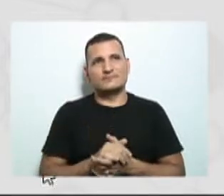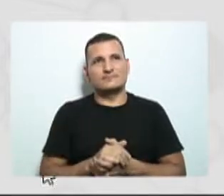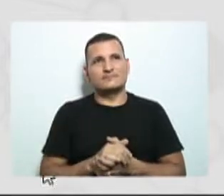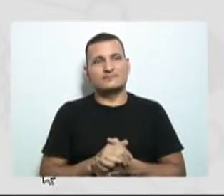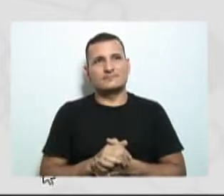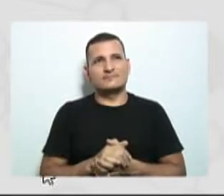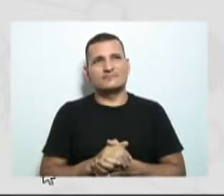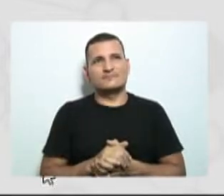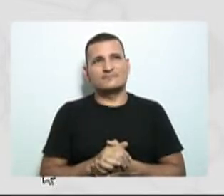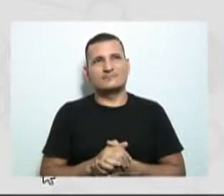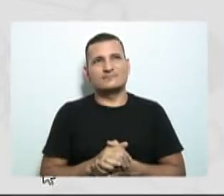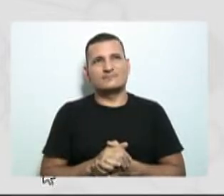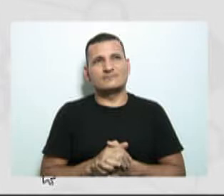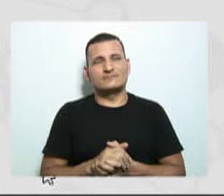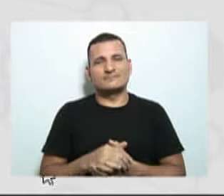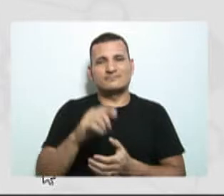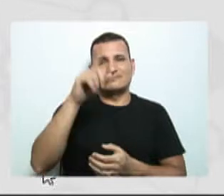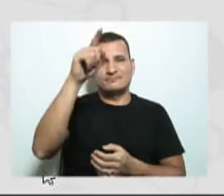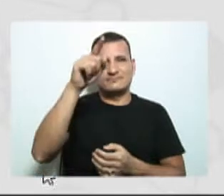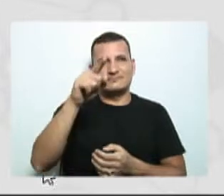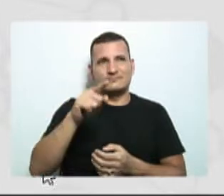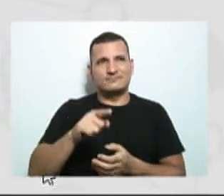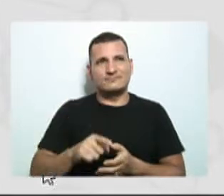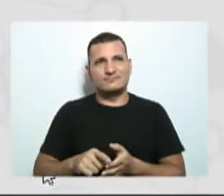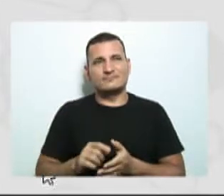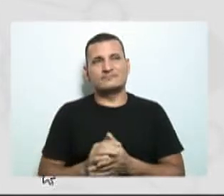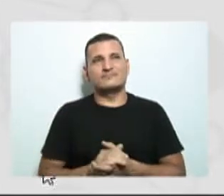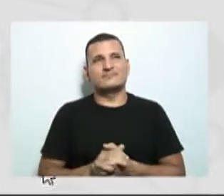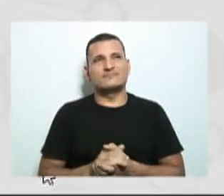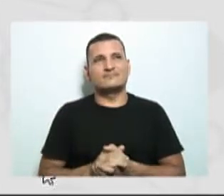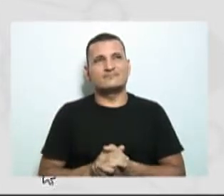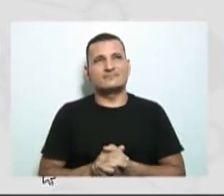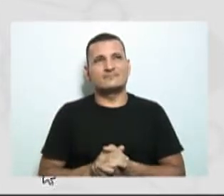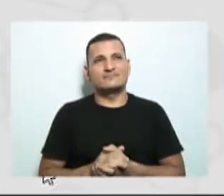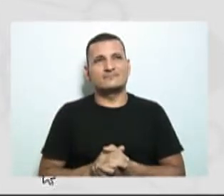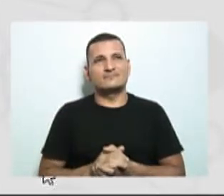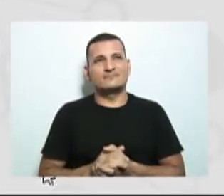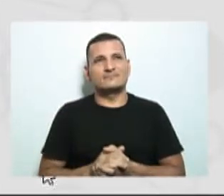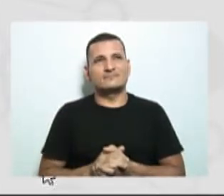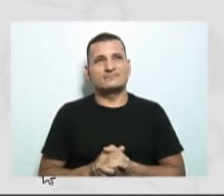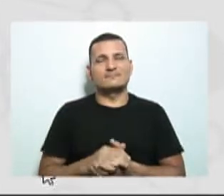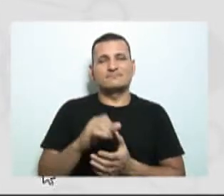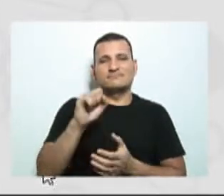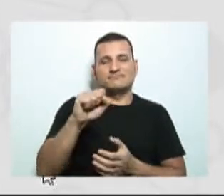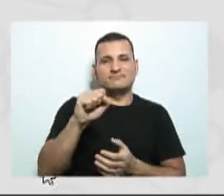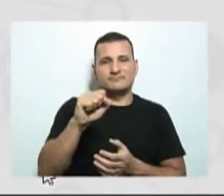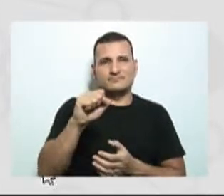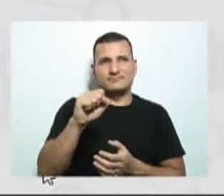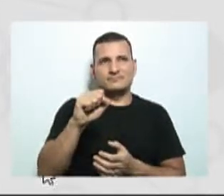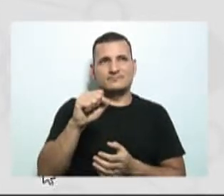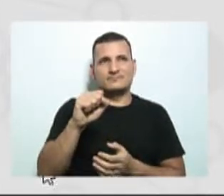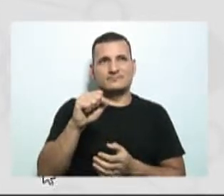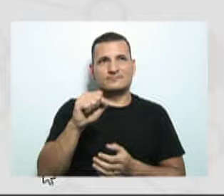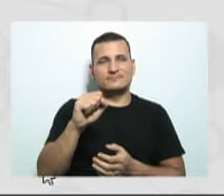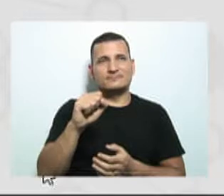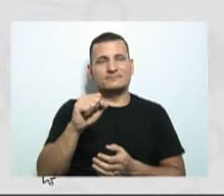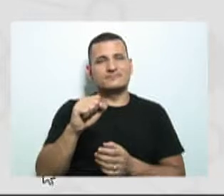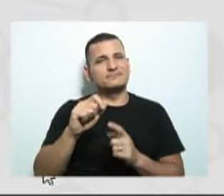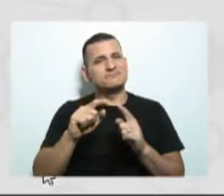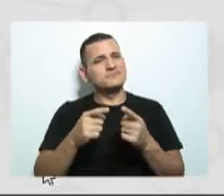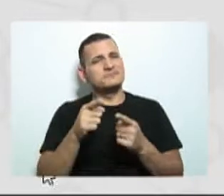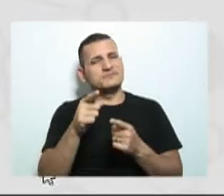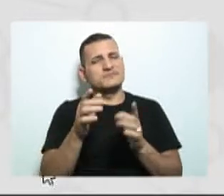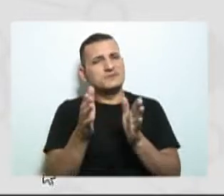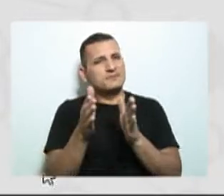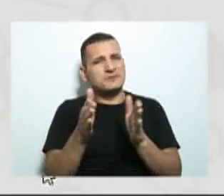faz assim, tá vendo? Olha lá, 1, 2, 3, 4, 5, 6, 7, 8 pedaços. Professor, mas não está do mesmo